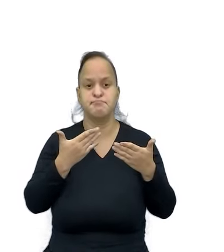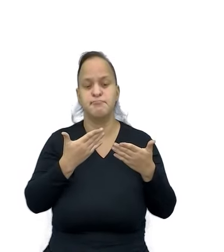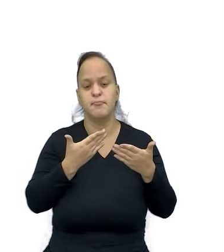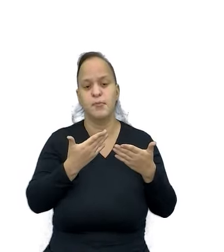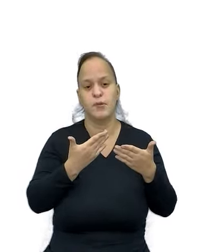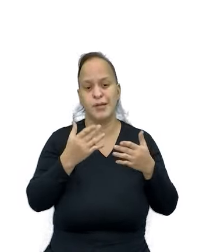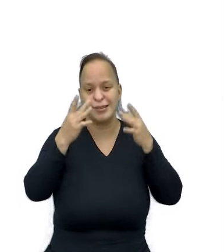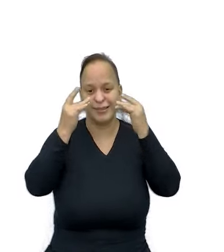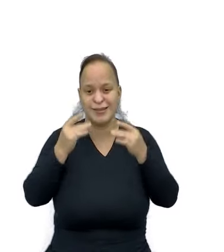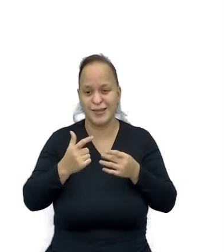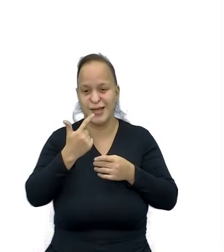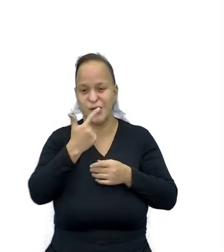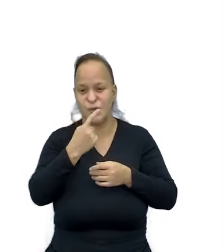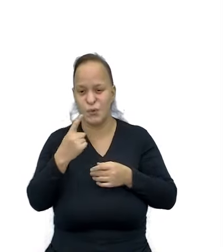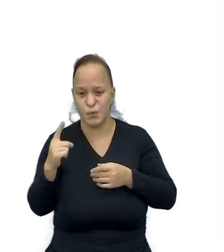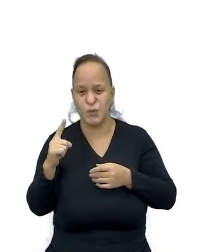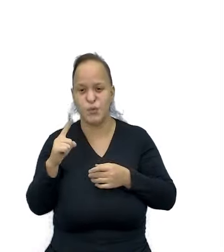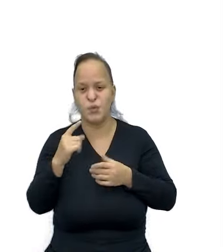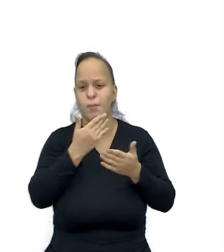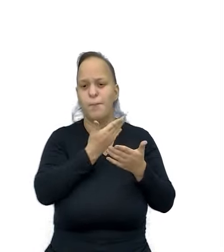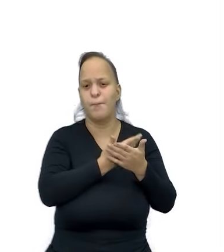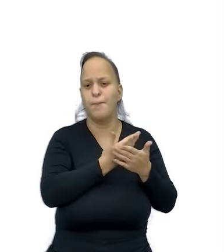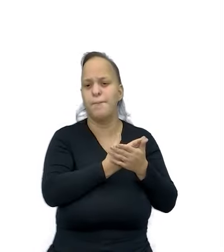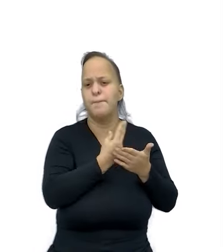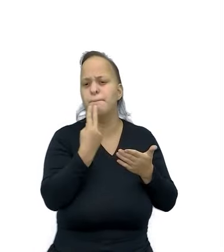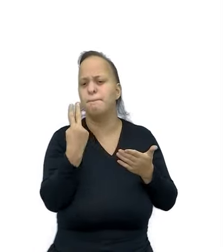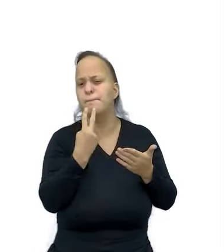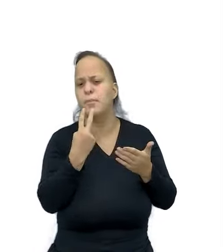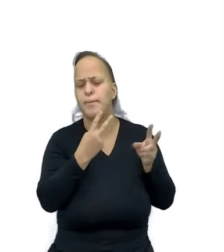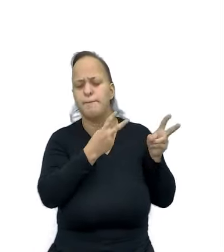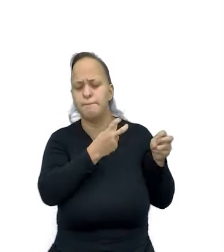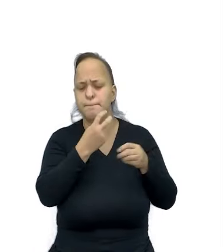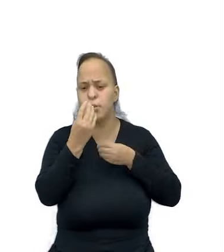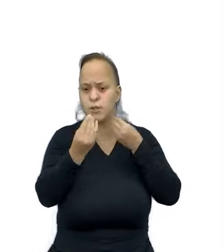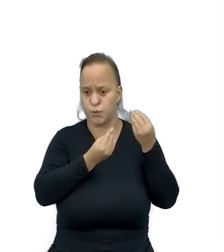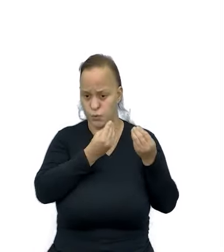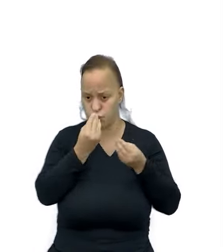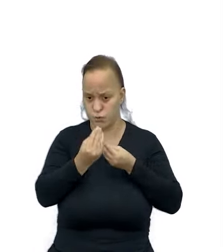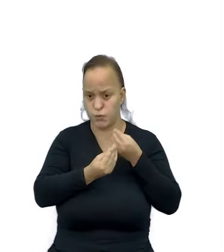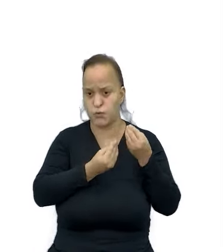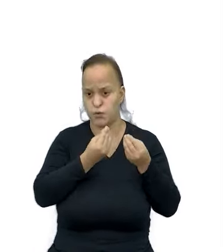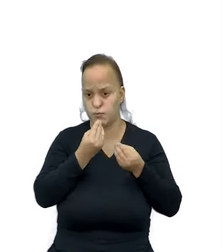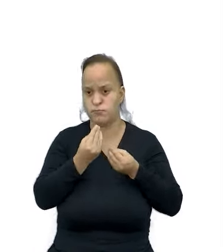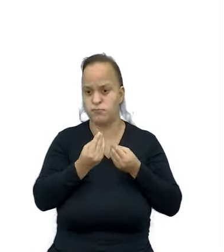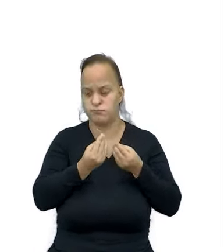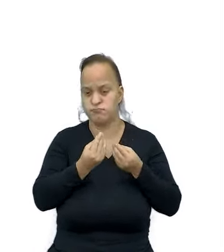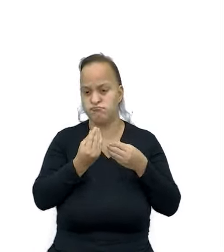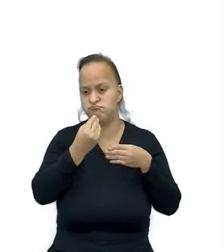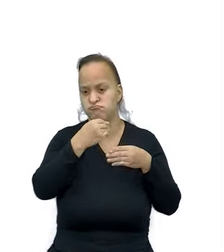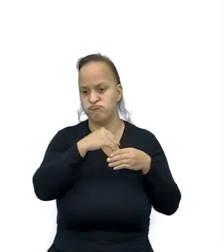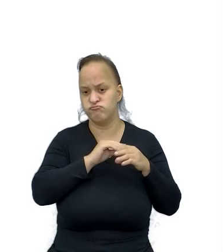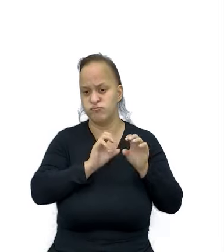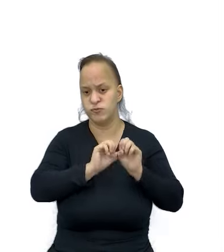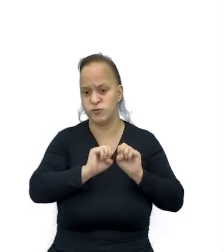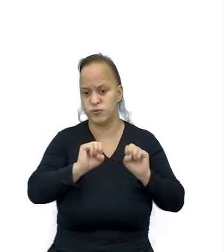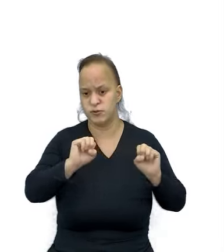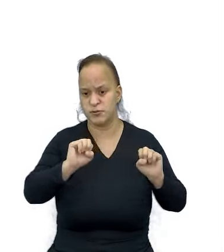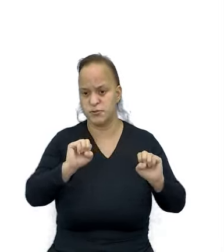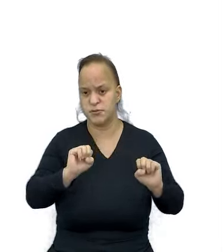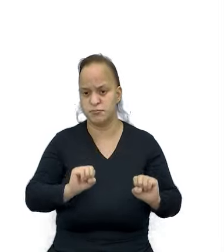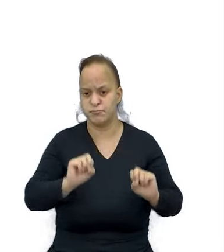então, né, como que a aula 2 pode ser vista, pode ser focada dentro dessa sistematização, né,